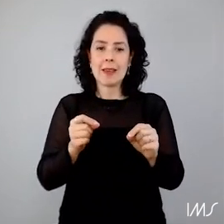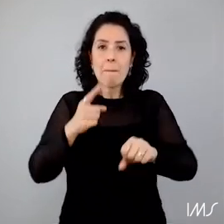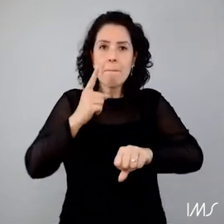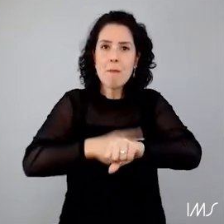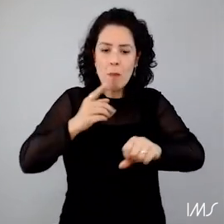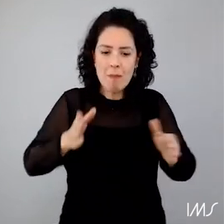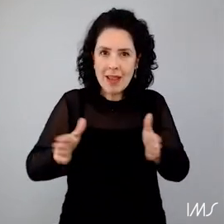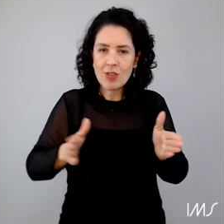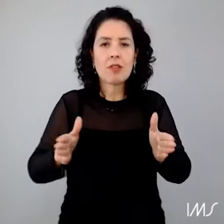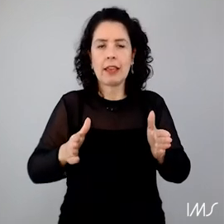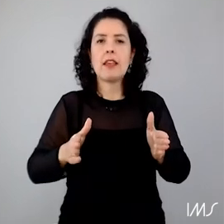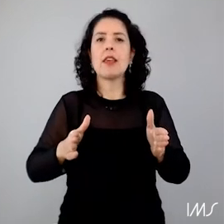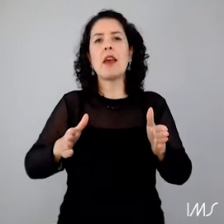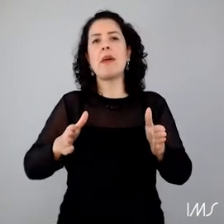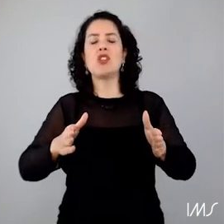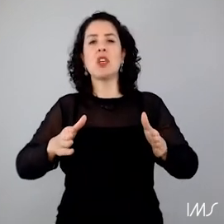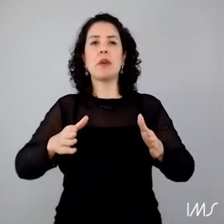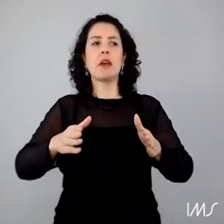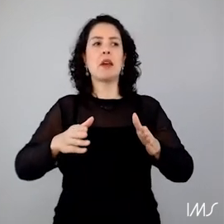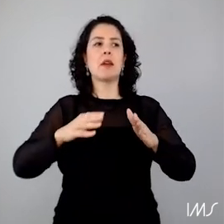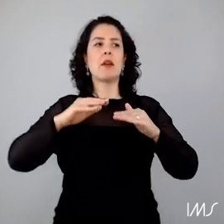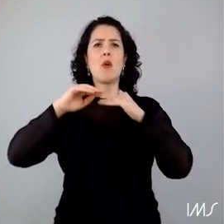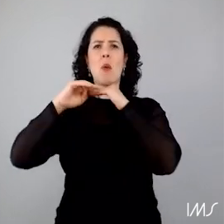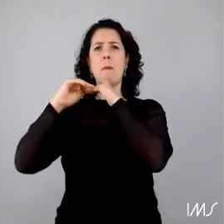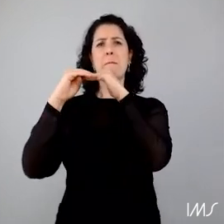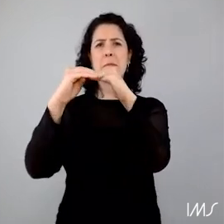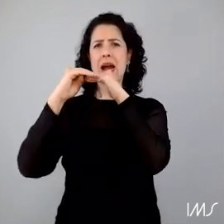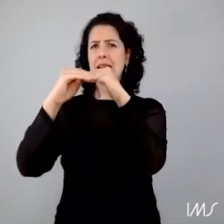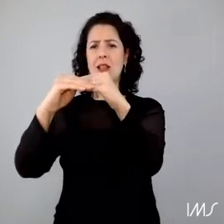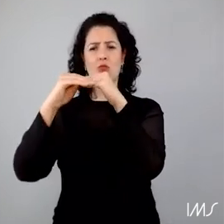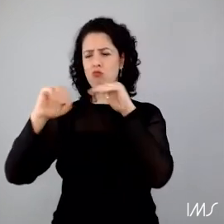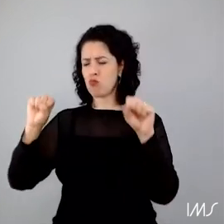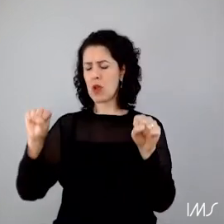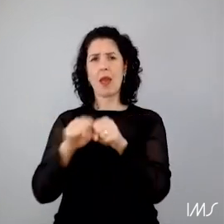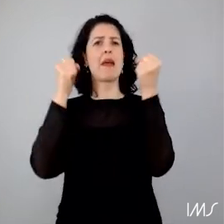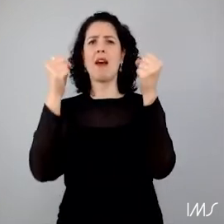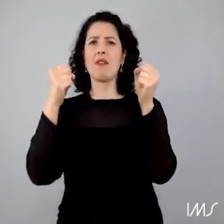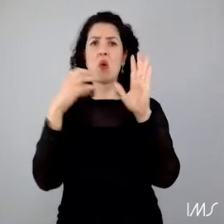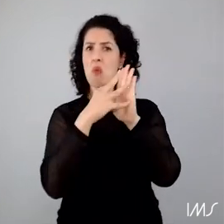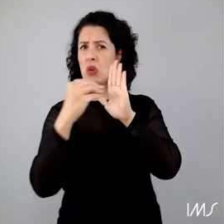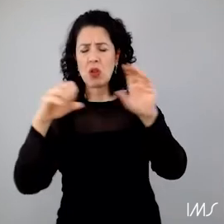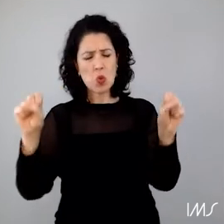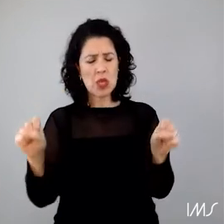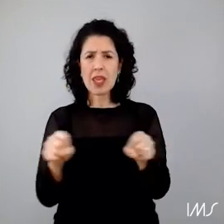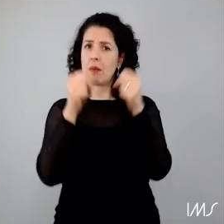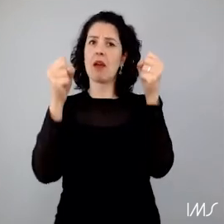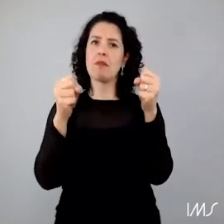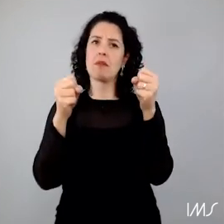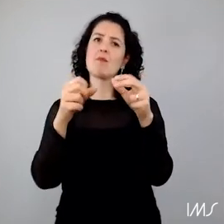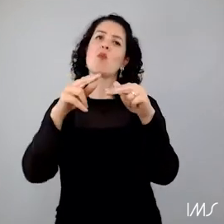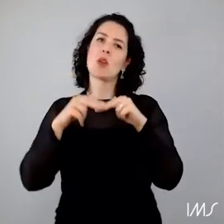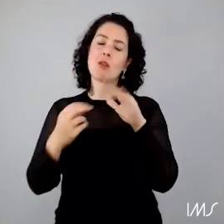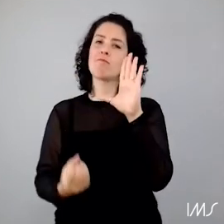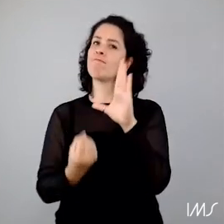cultural sobre o surgimento da fotografia. Quer dizer, essa ideia poderia, naquele